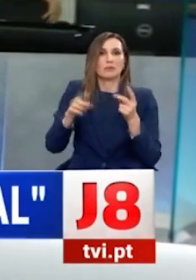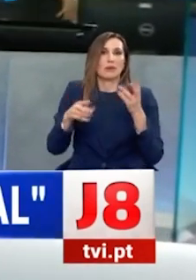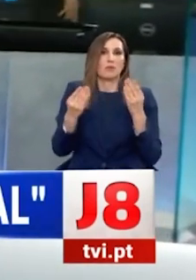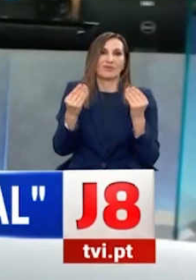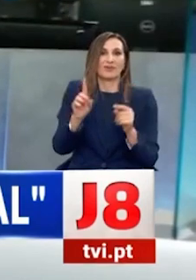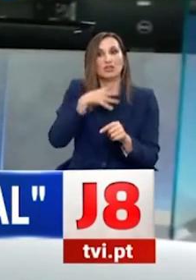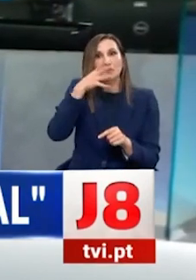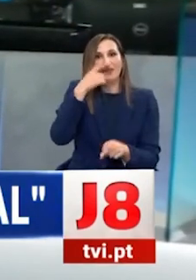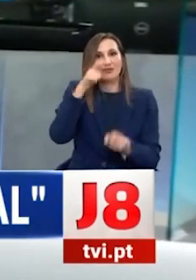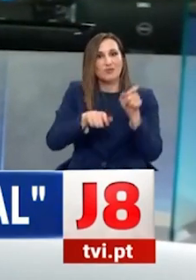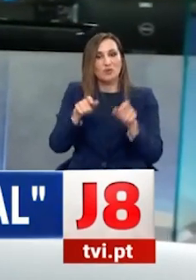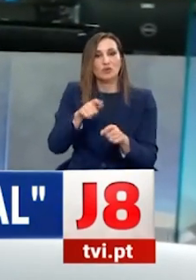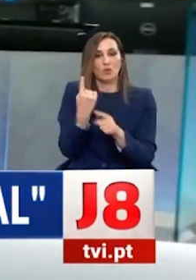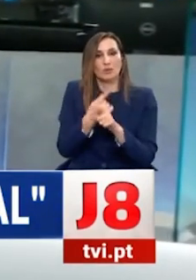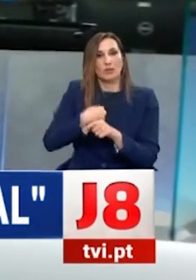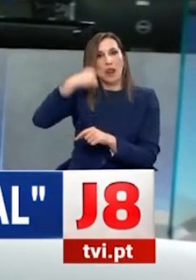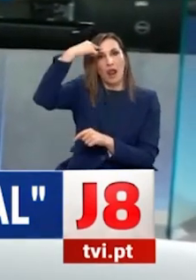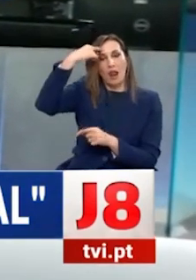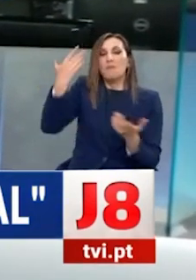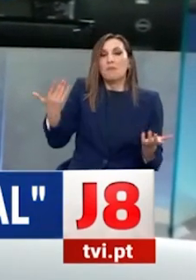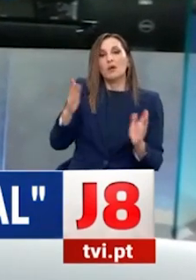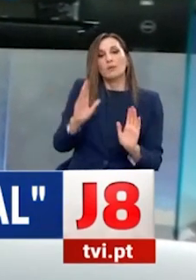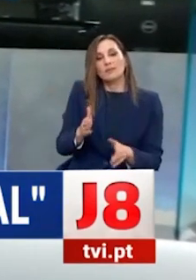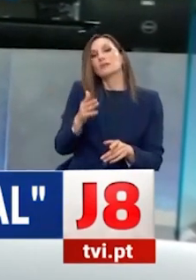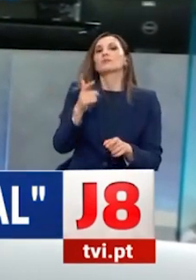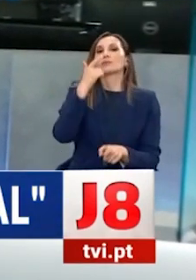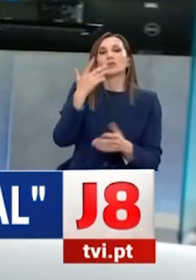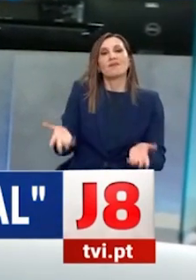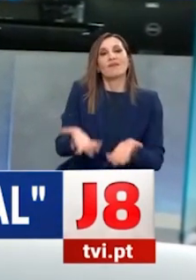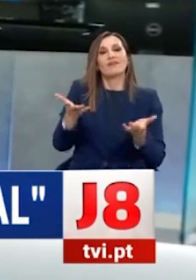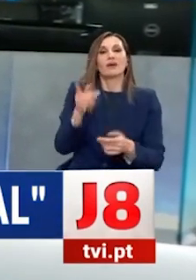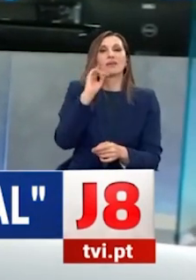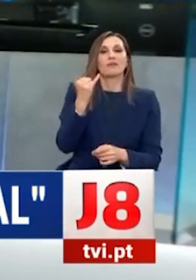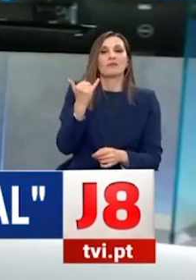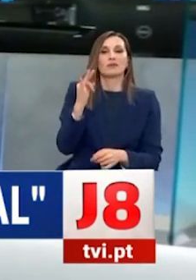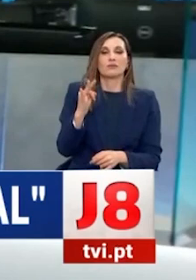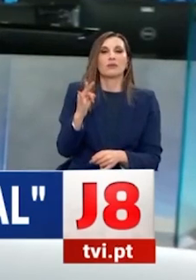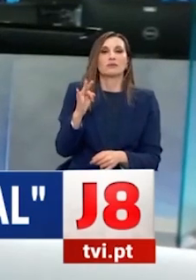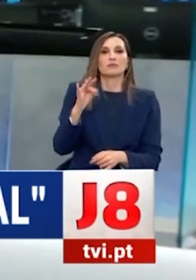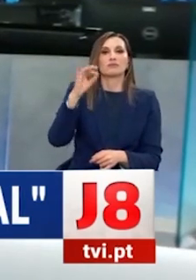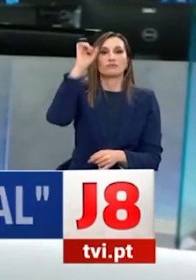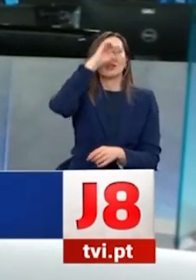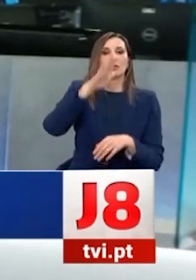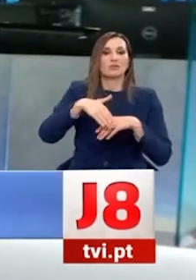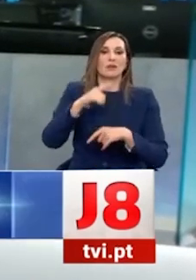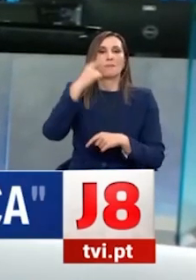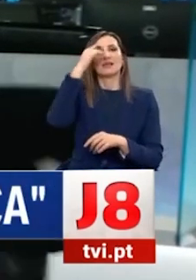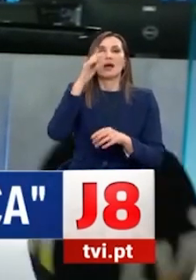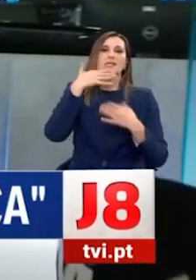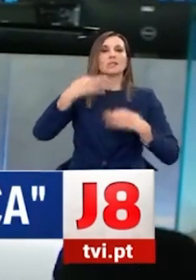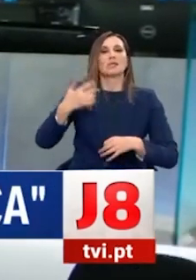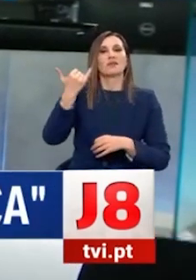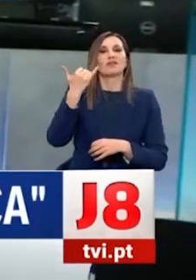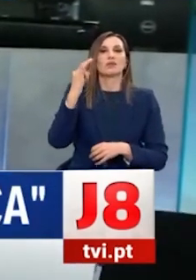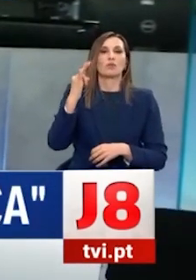de explicar às pessoas aquilo que entendemos. Agora é preciso que as pessoas saiam de casa no dia 24, que votem, que não achem que o André Ventura já está em segundo, certeza absoluta. E como é que